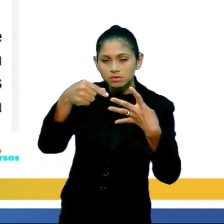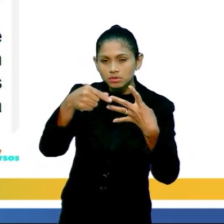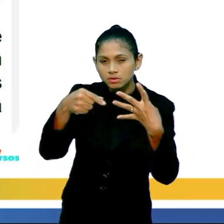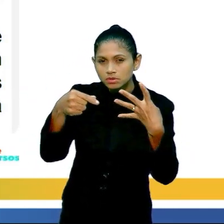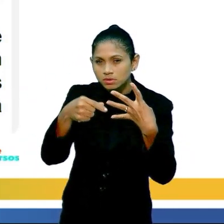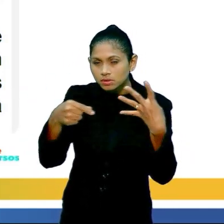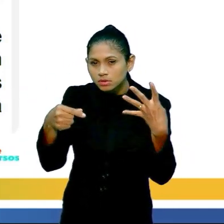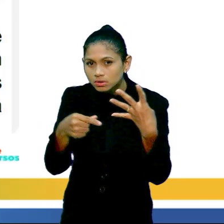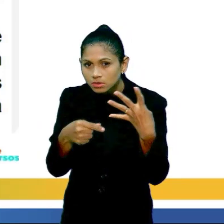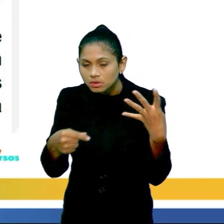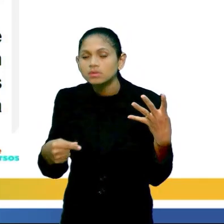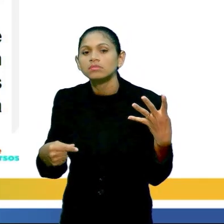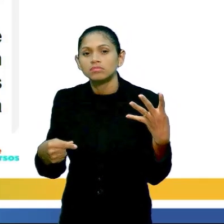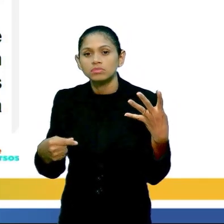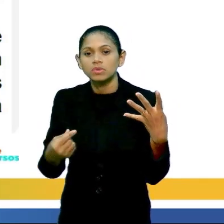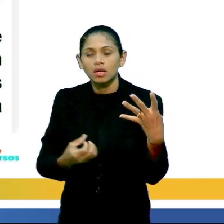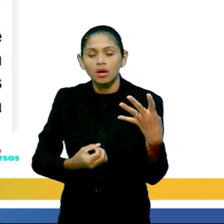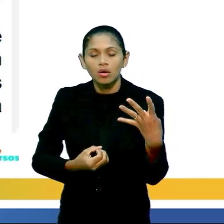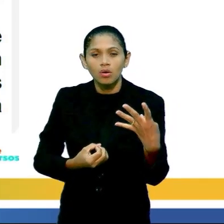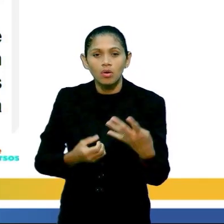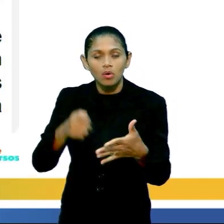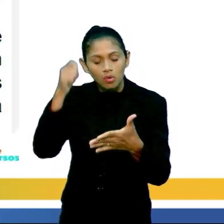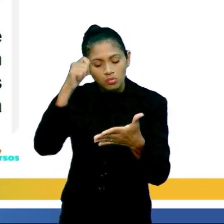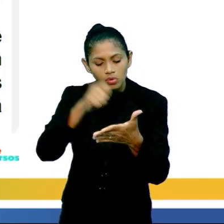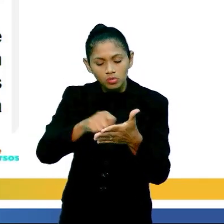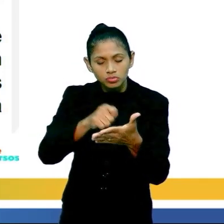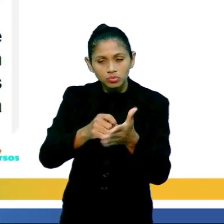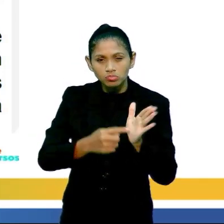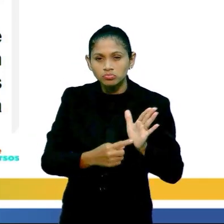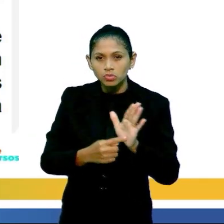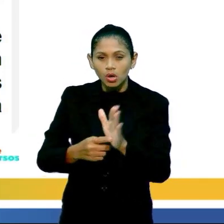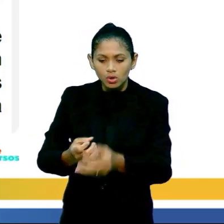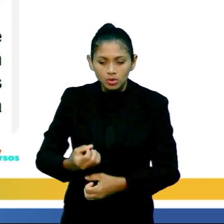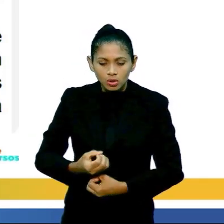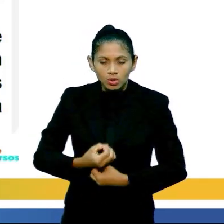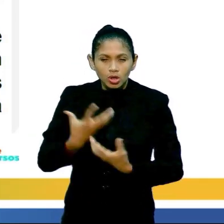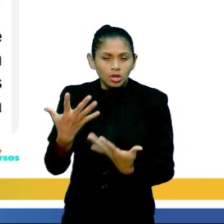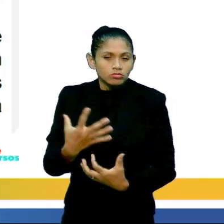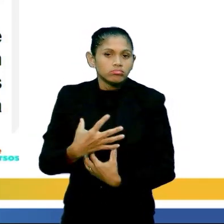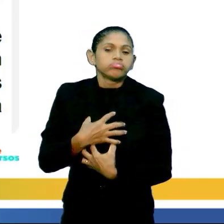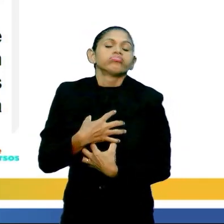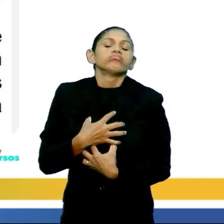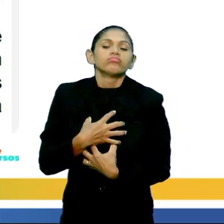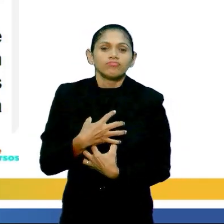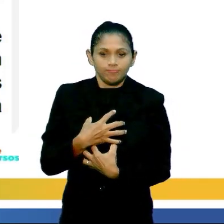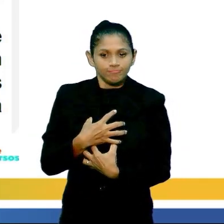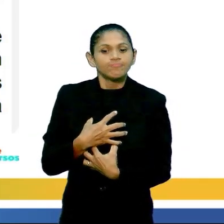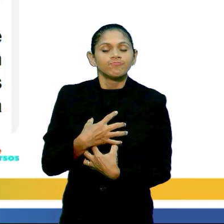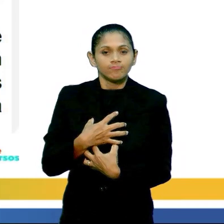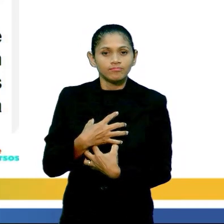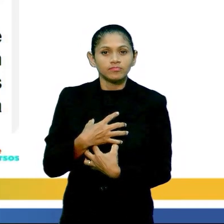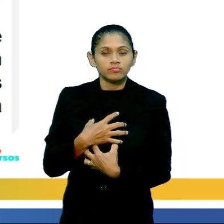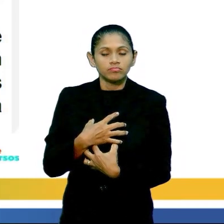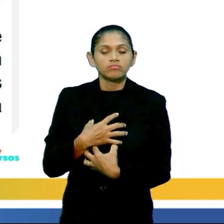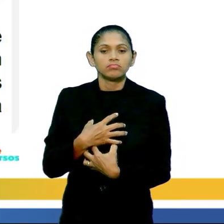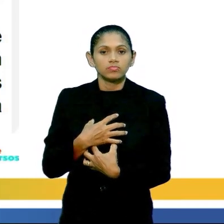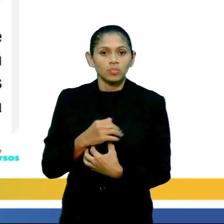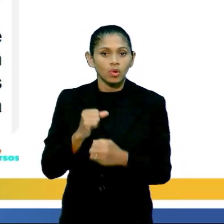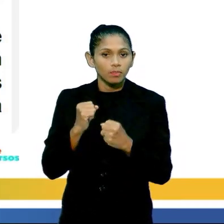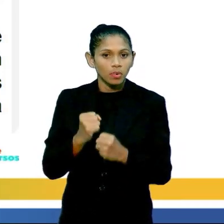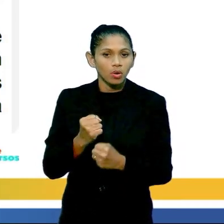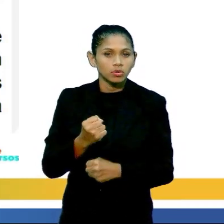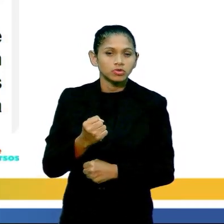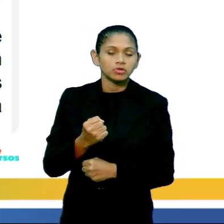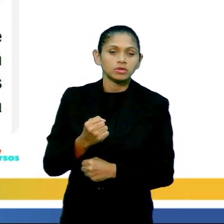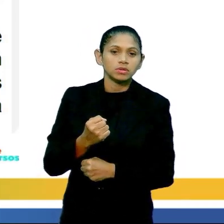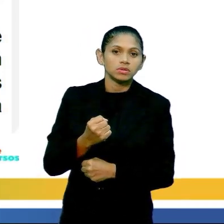autor dele expressa emoções, né? Então, observe que fizemos esse link também, né, com as emoções, então ele pode pertencer à função